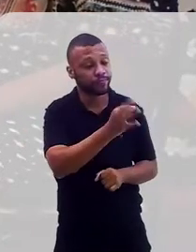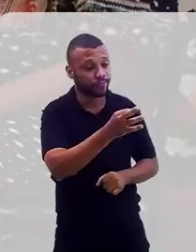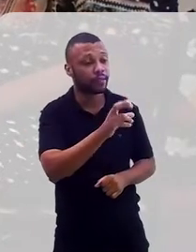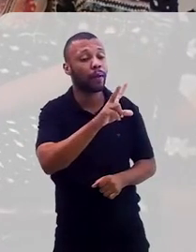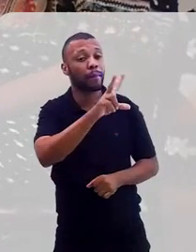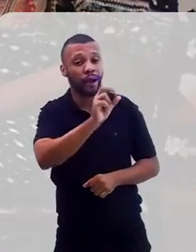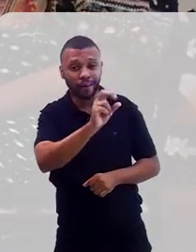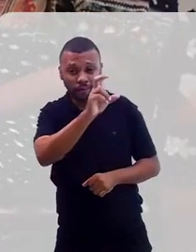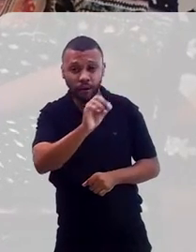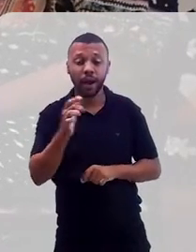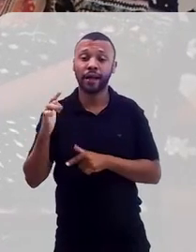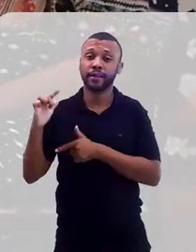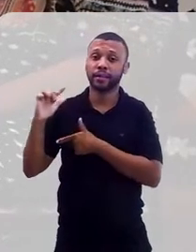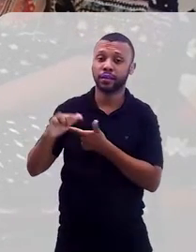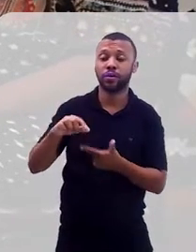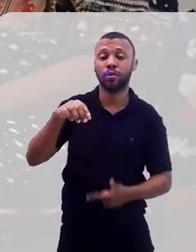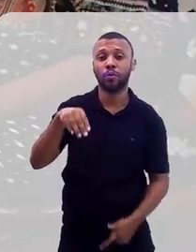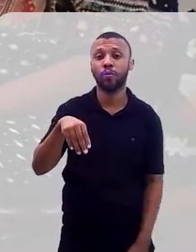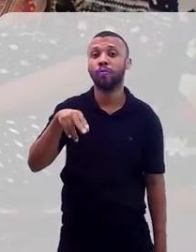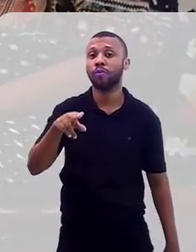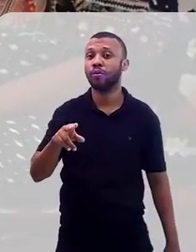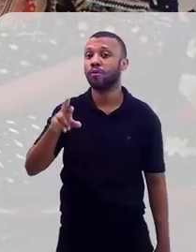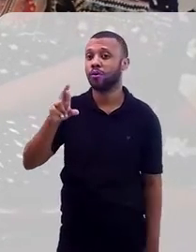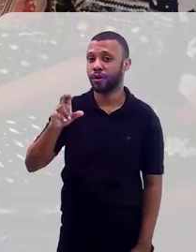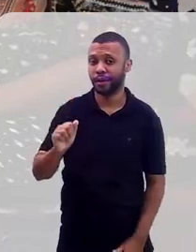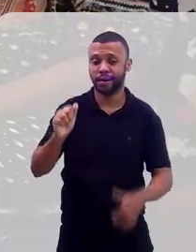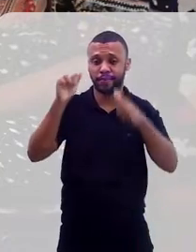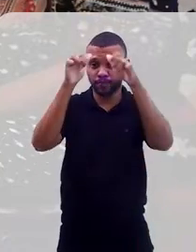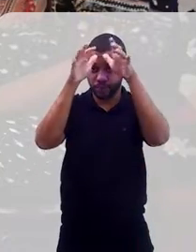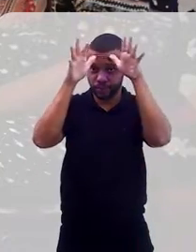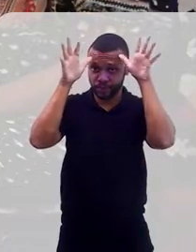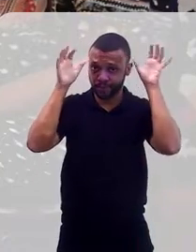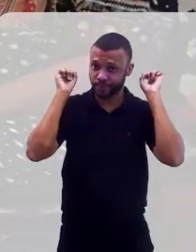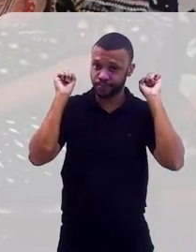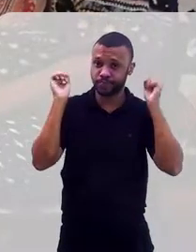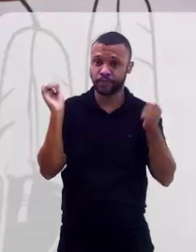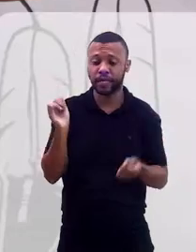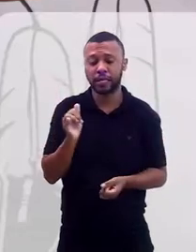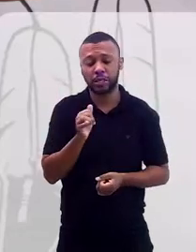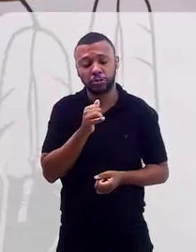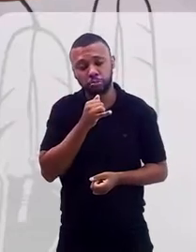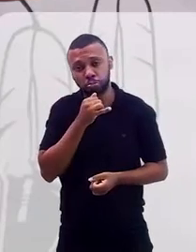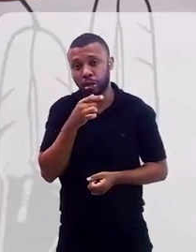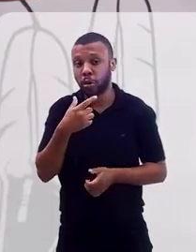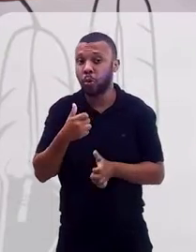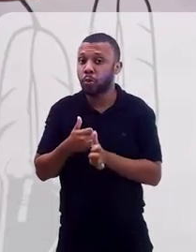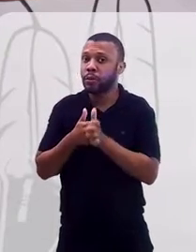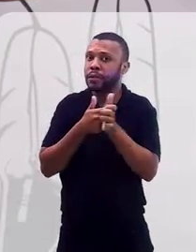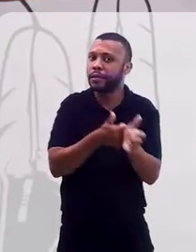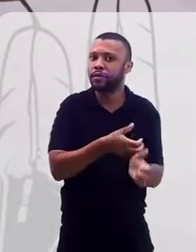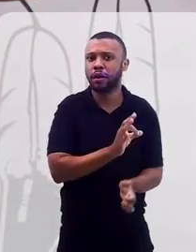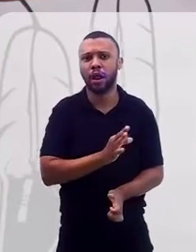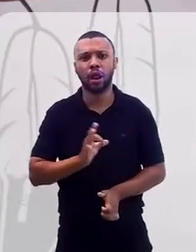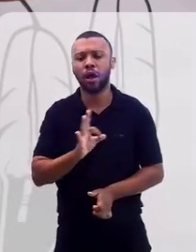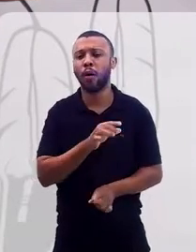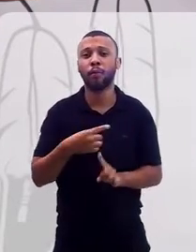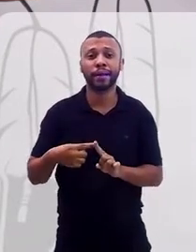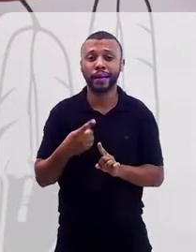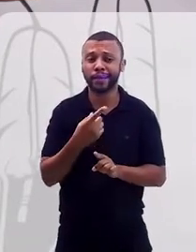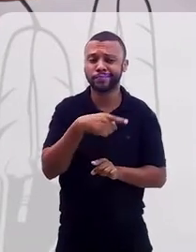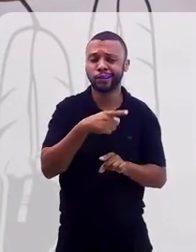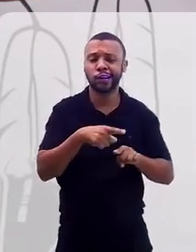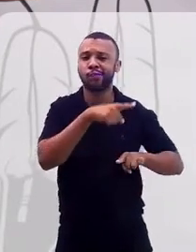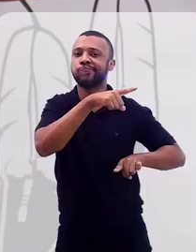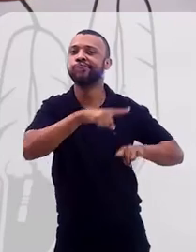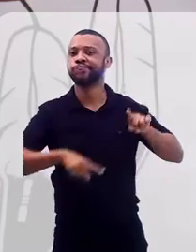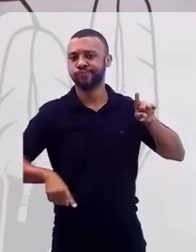minha avó é Mura da tradição Mura no Amazonas e infelizmente eu não a sigo por ter